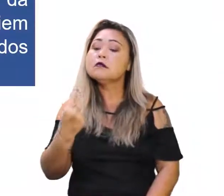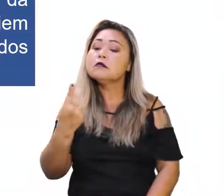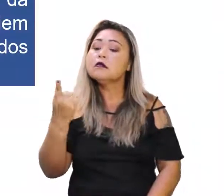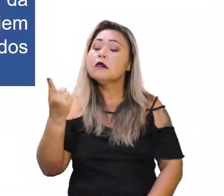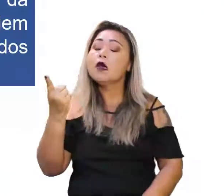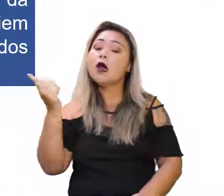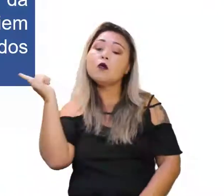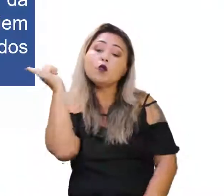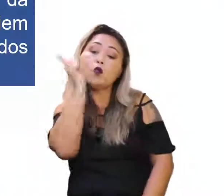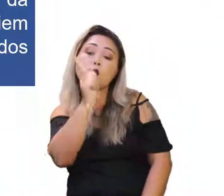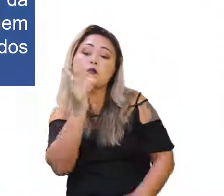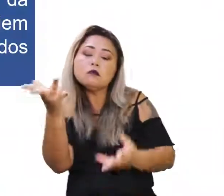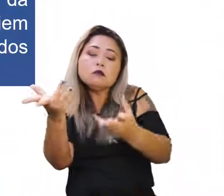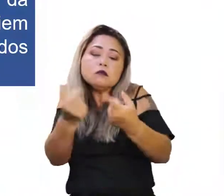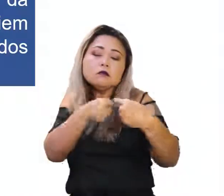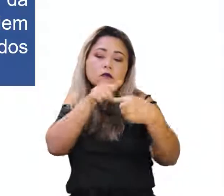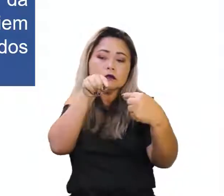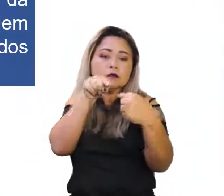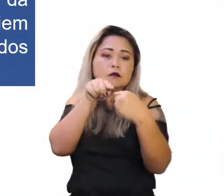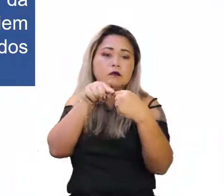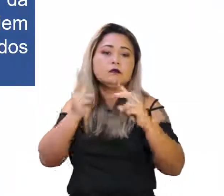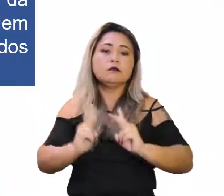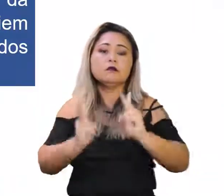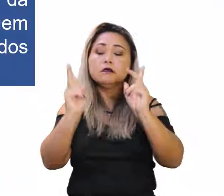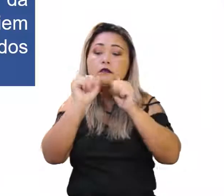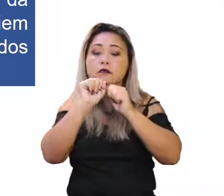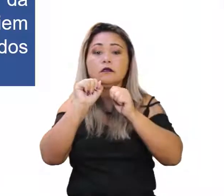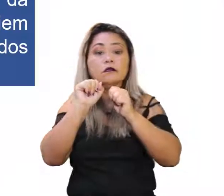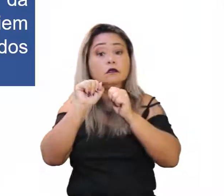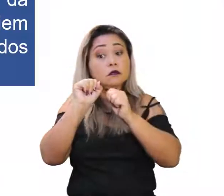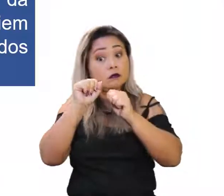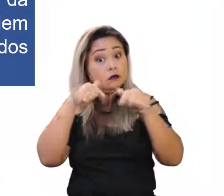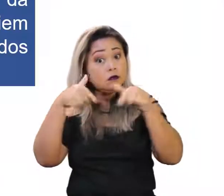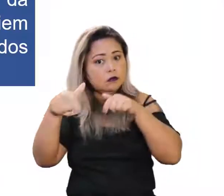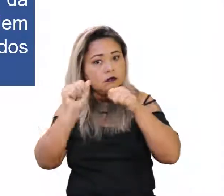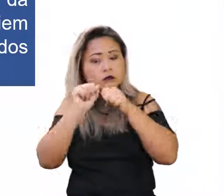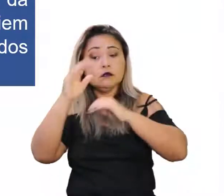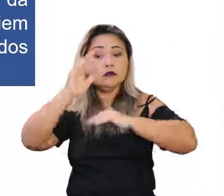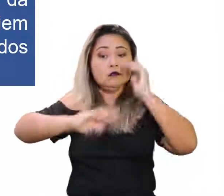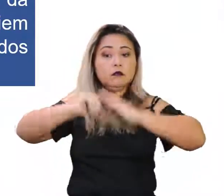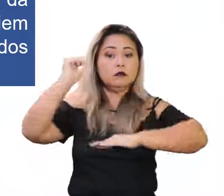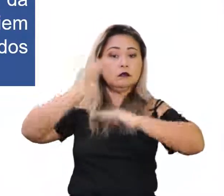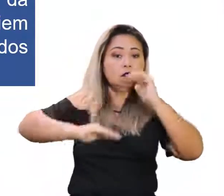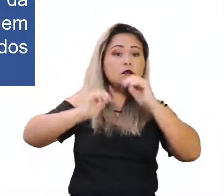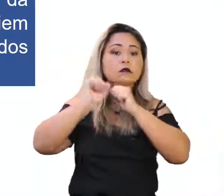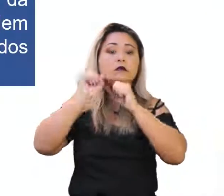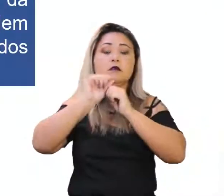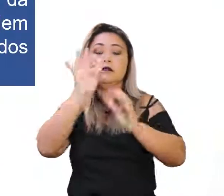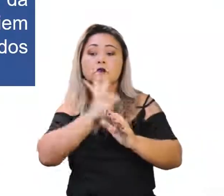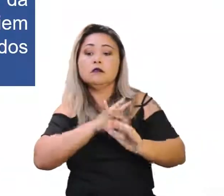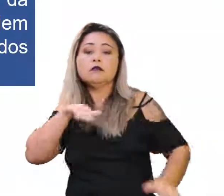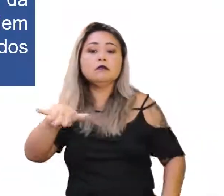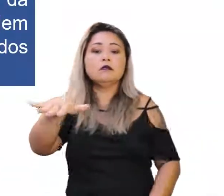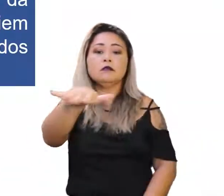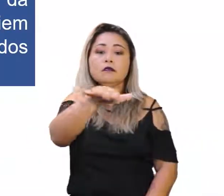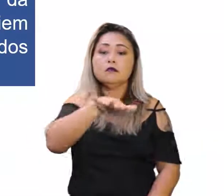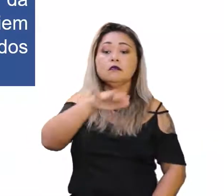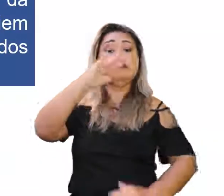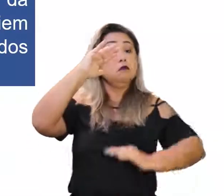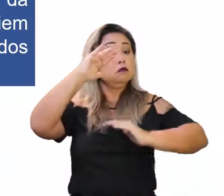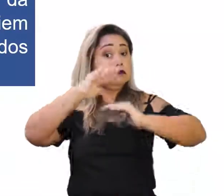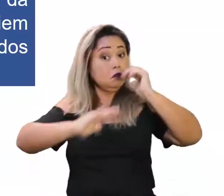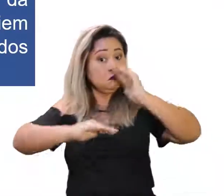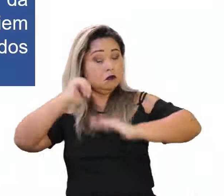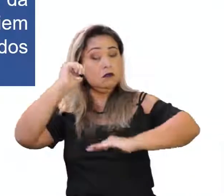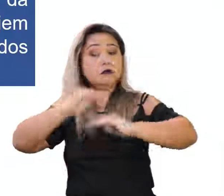as seguintes habilidades. Valorizar o teatro, valorizar o trabalho dos profissionais e técnicos da área,